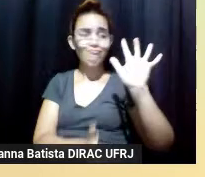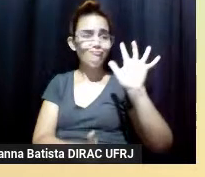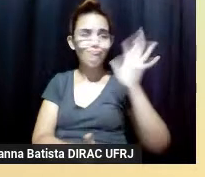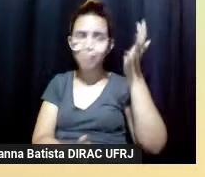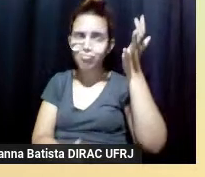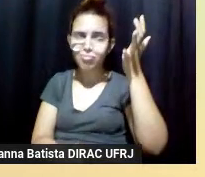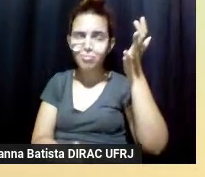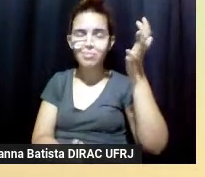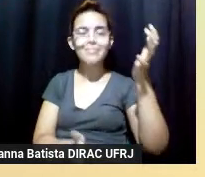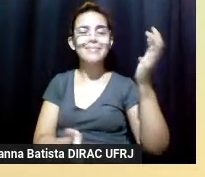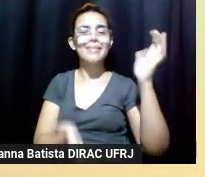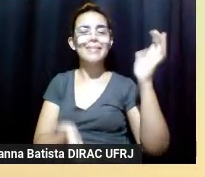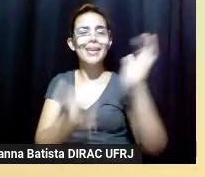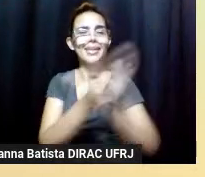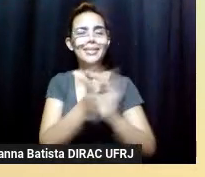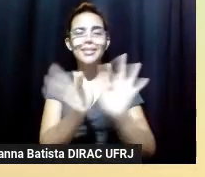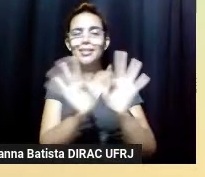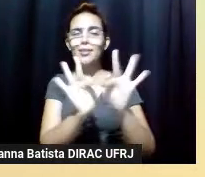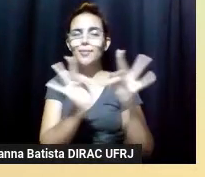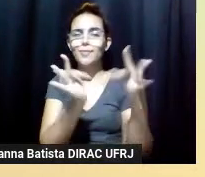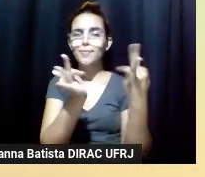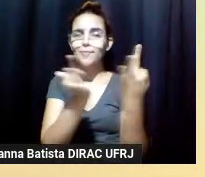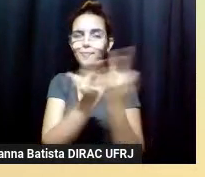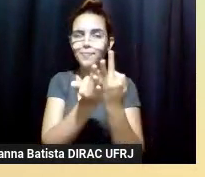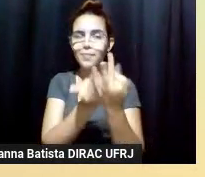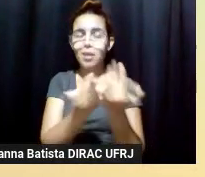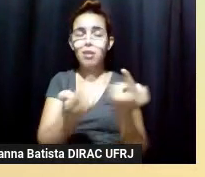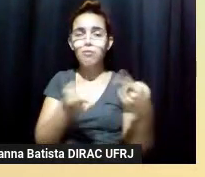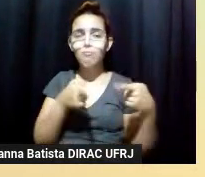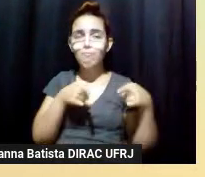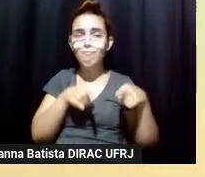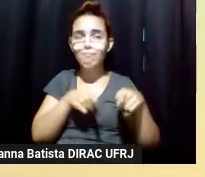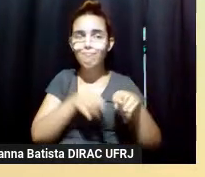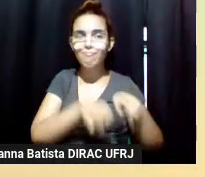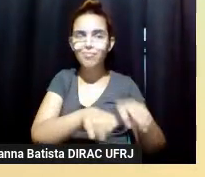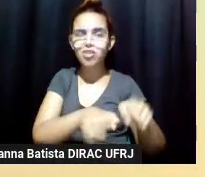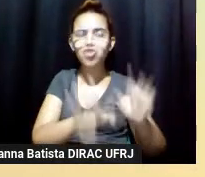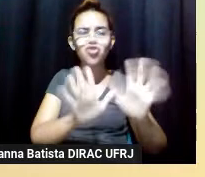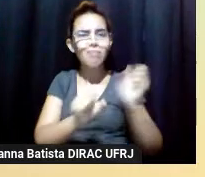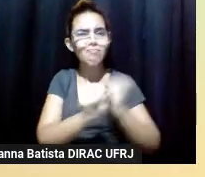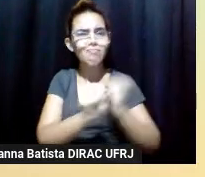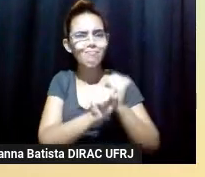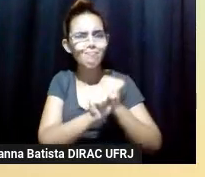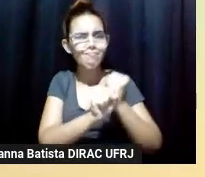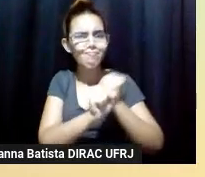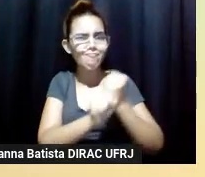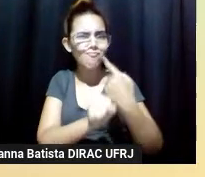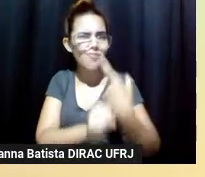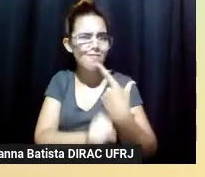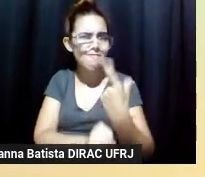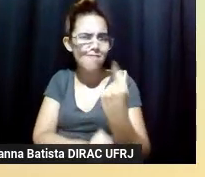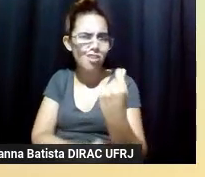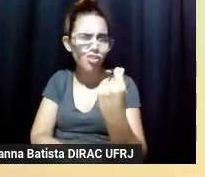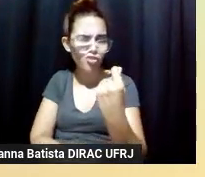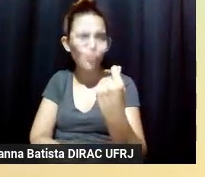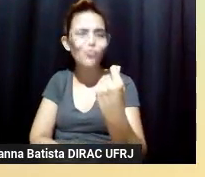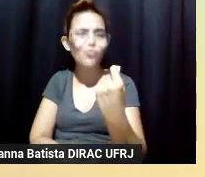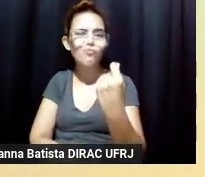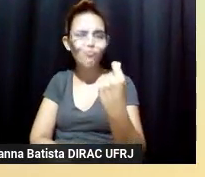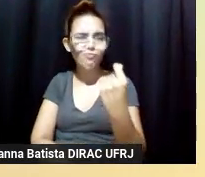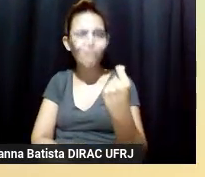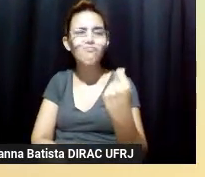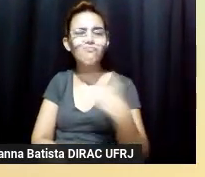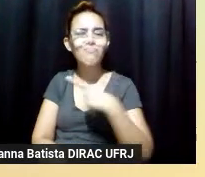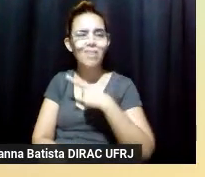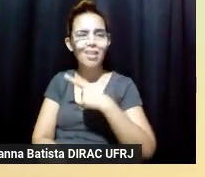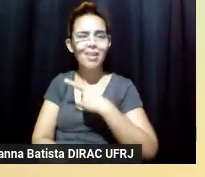dupla, ficamos companheiros, e essa brincadeira já vai fazer 20 anos em setembro desse ano. Nisso nasce a